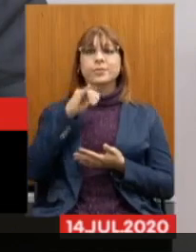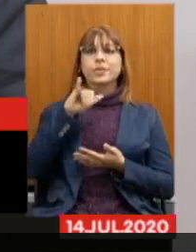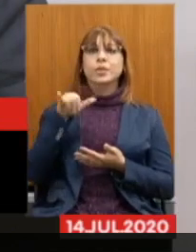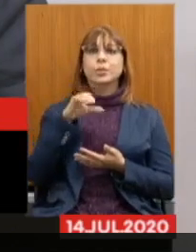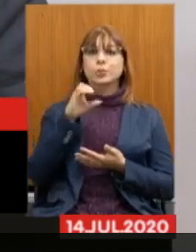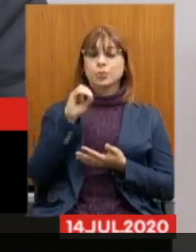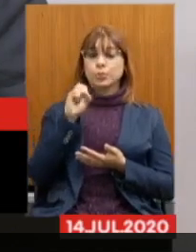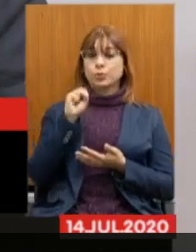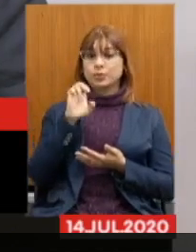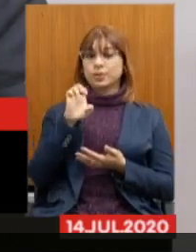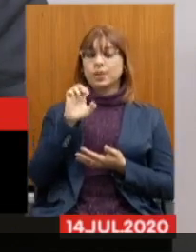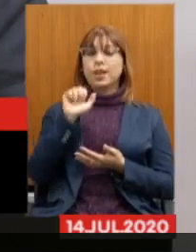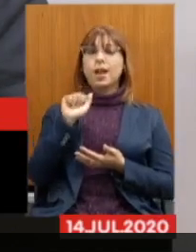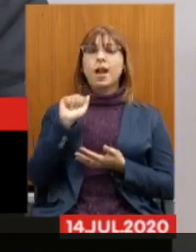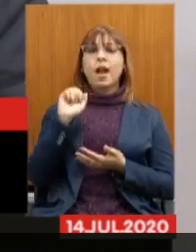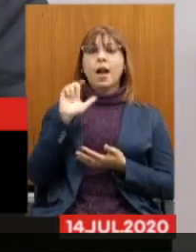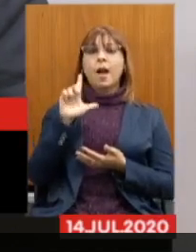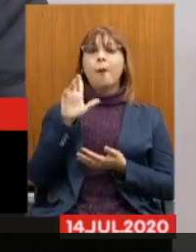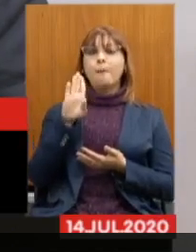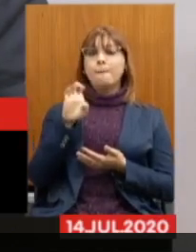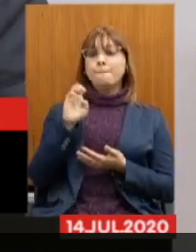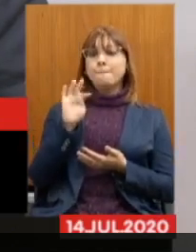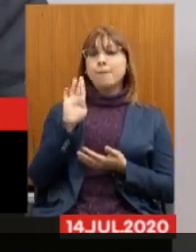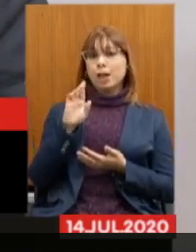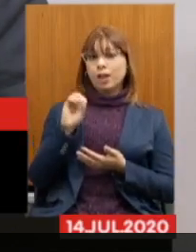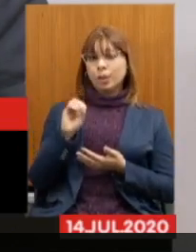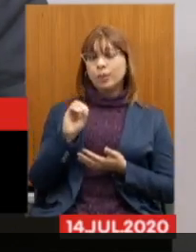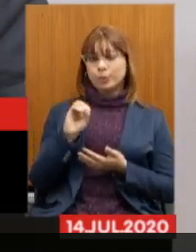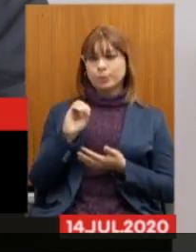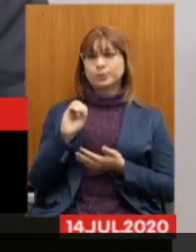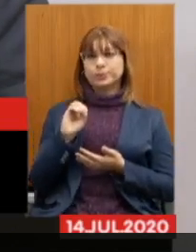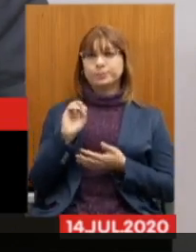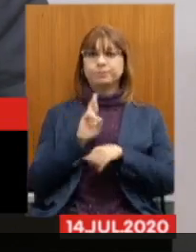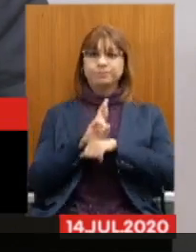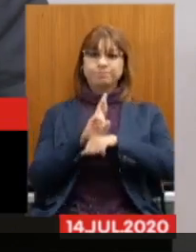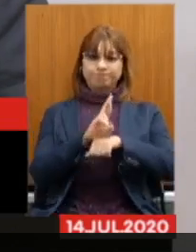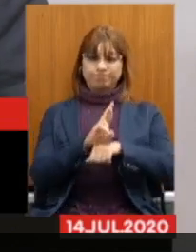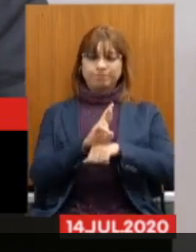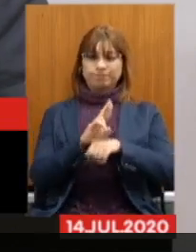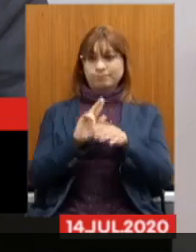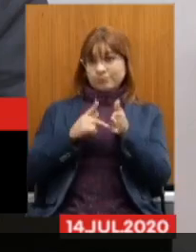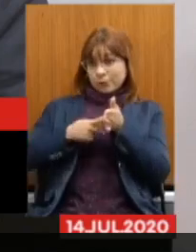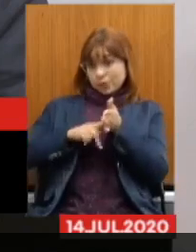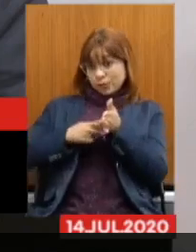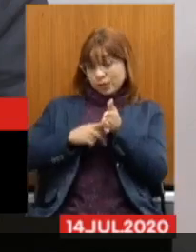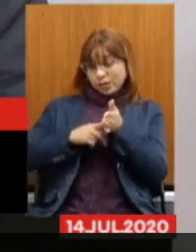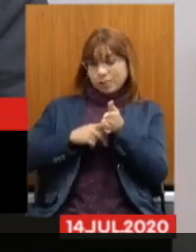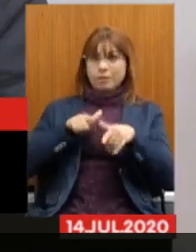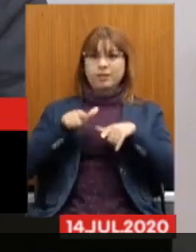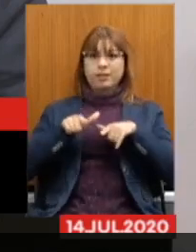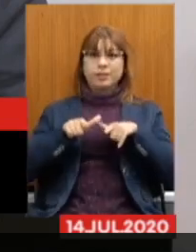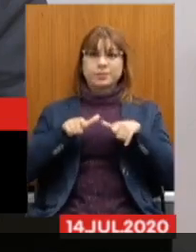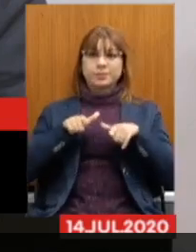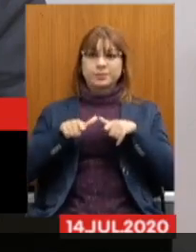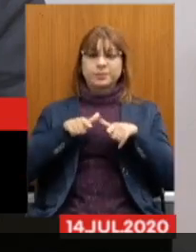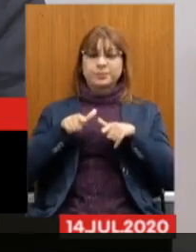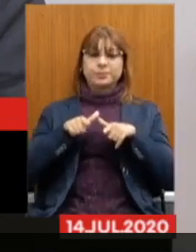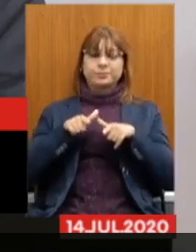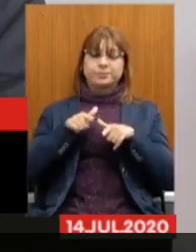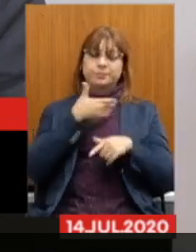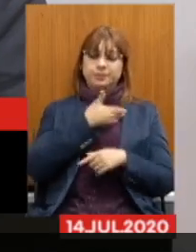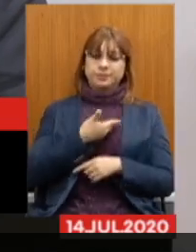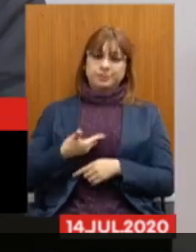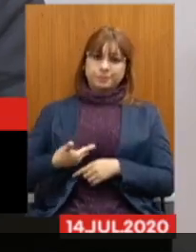Alberto Coutinho, que representa, na ocasião, o Sindicato dos Trabalhadores Públicos em Transportes e